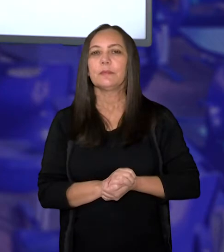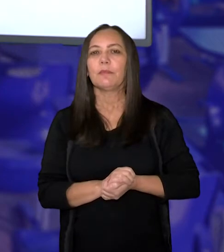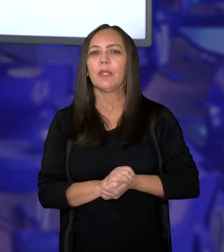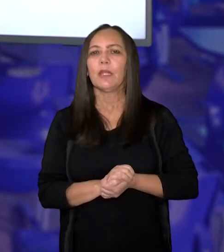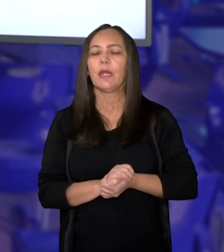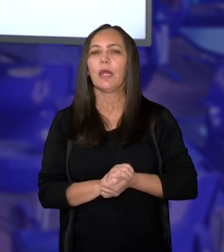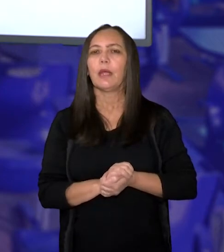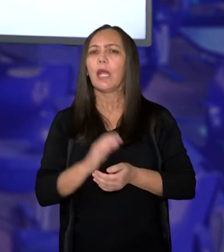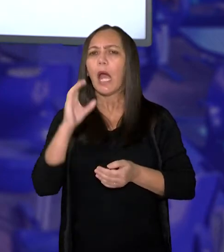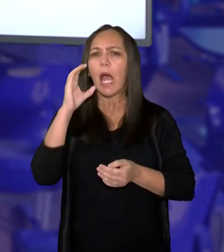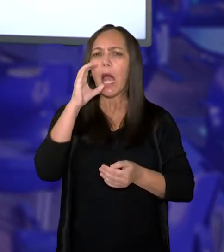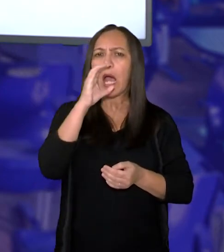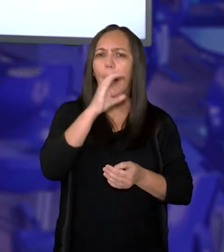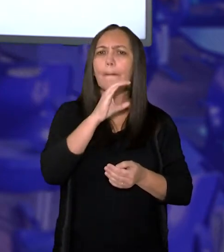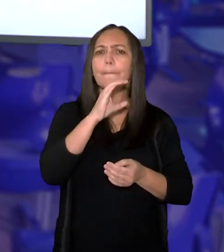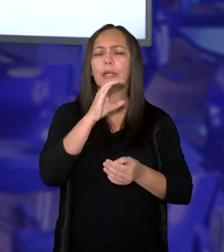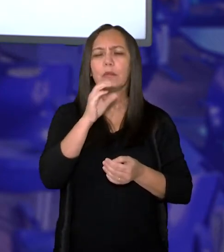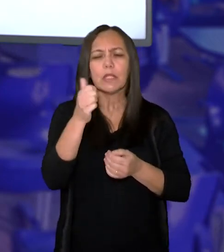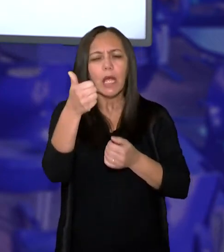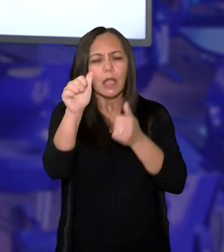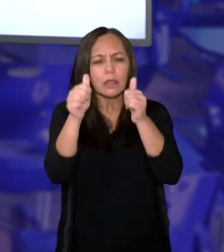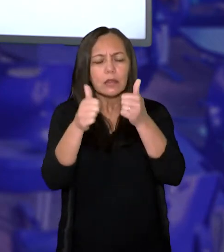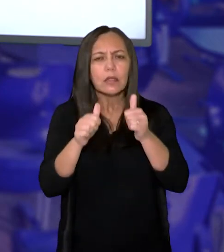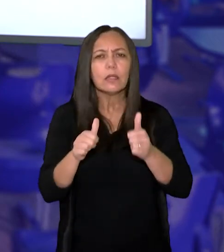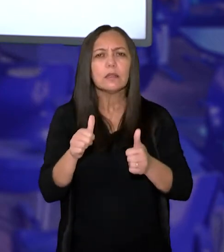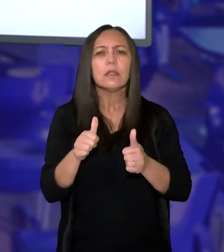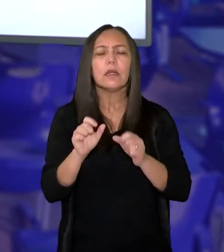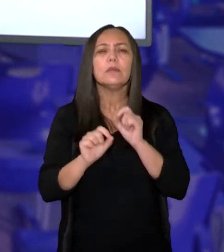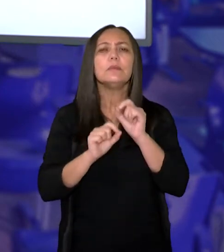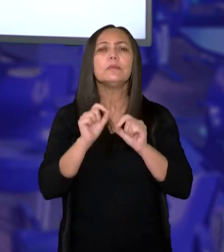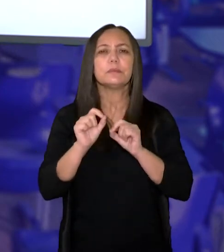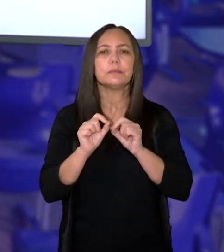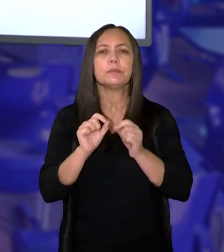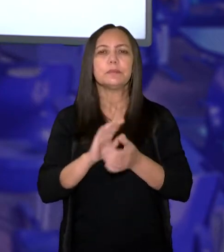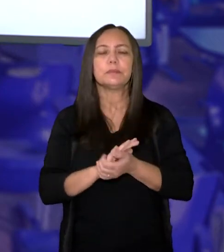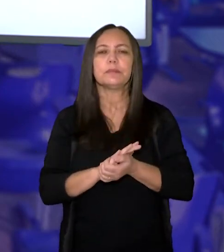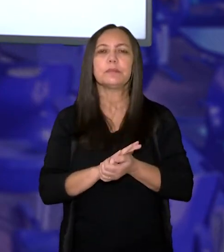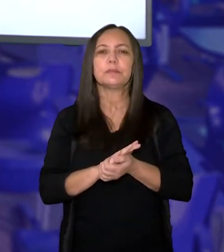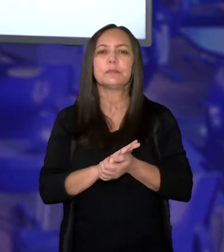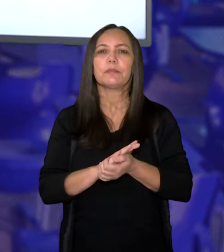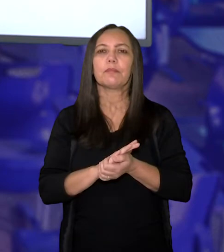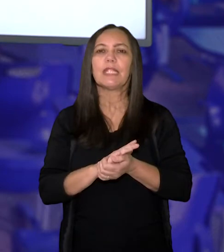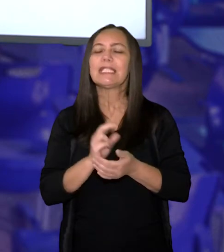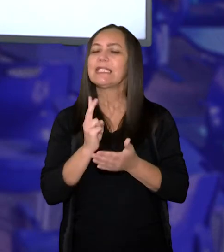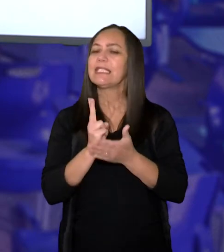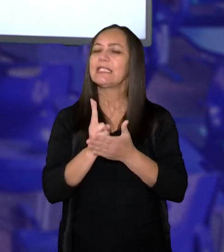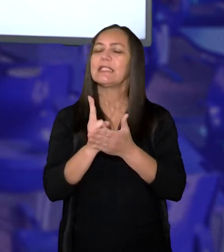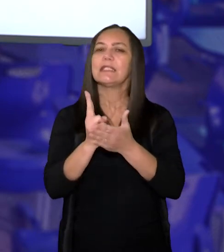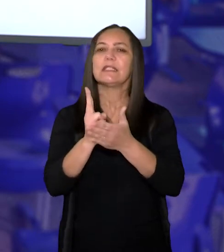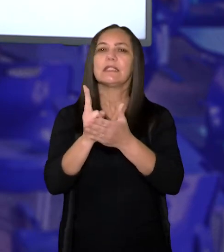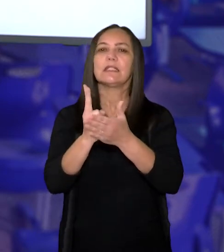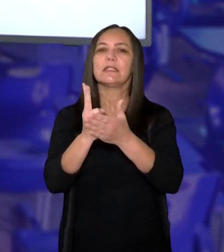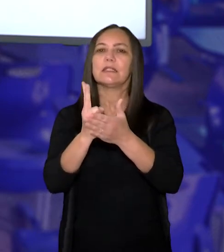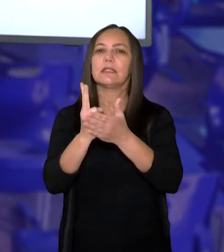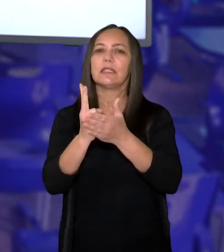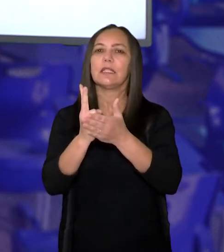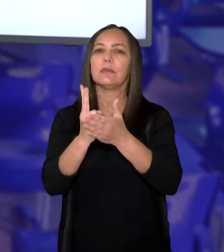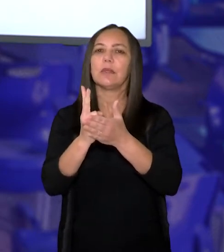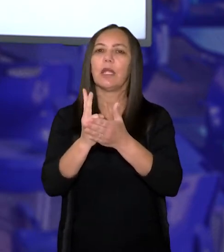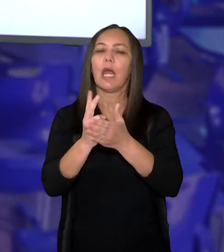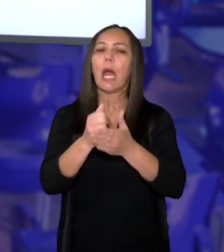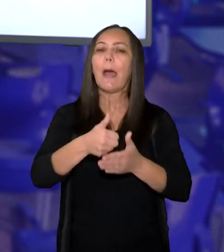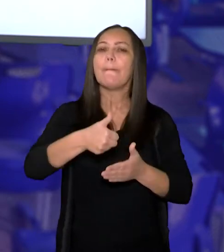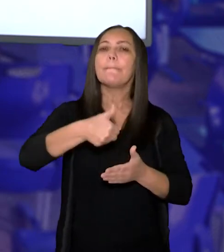Uma forma prática e rápida para você analisar seria colocando sempre